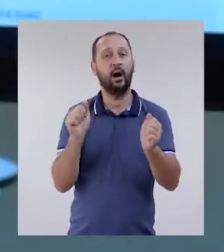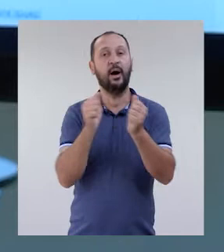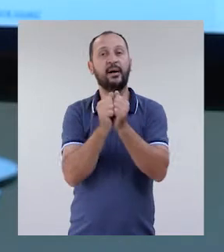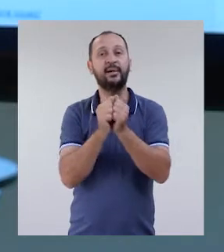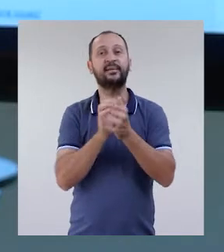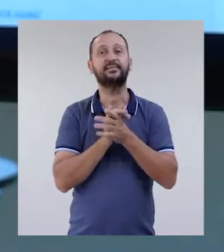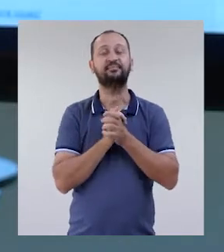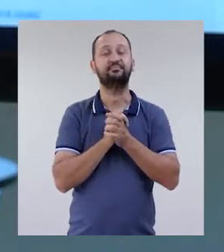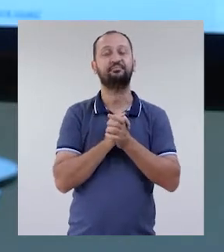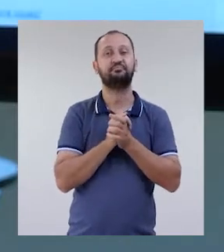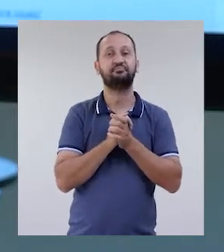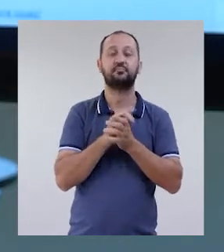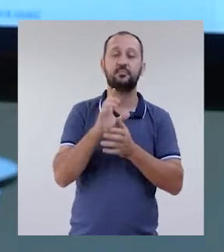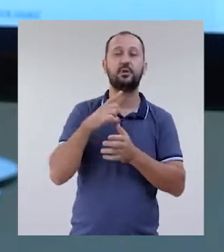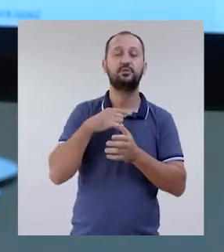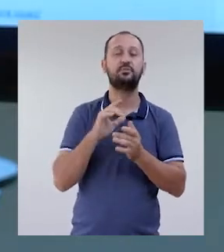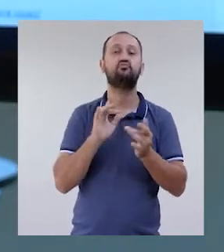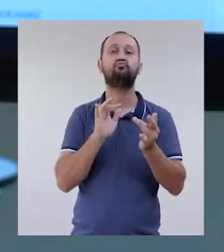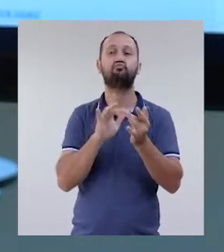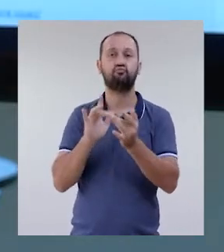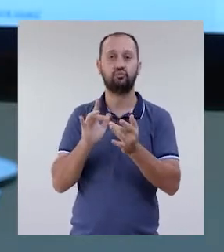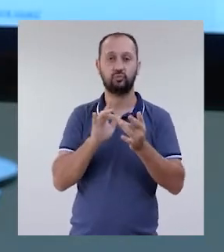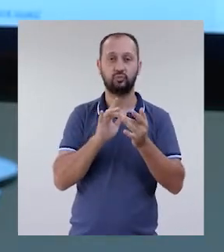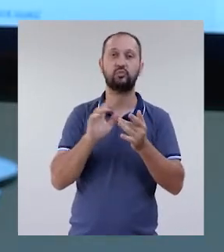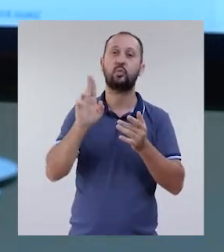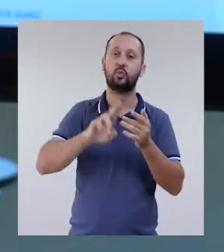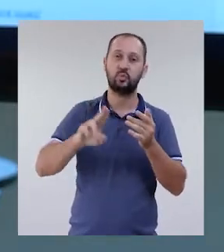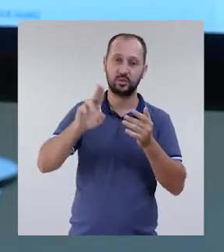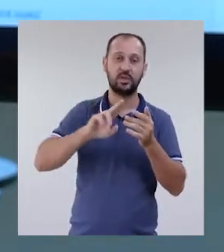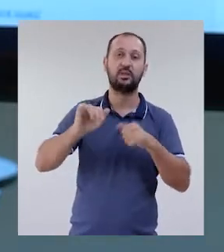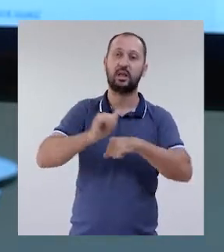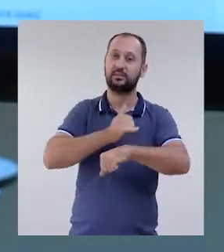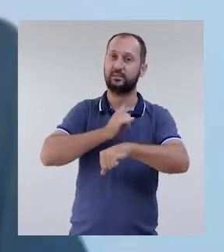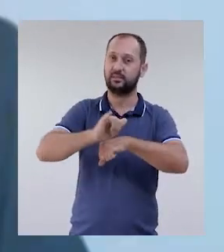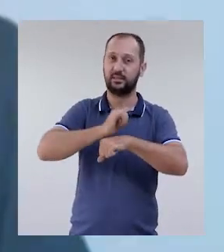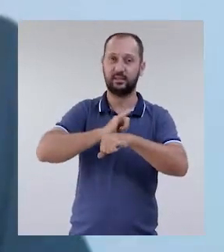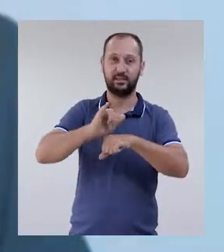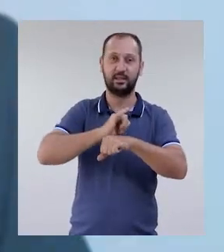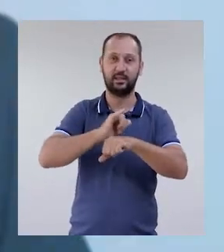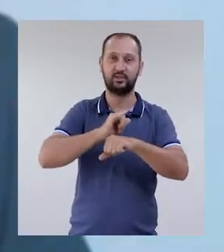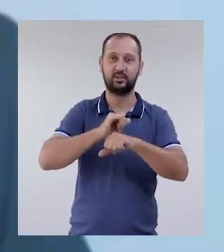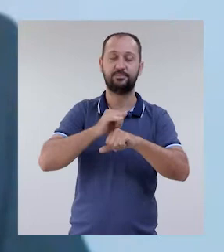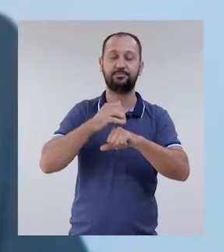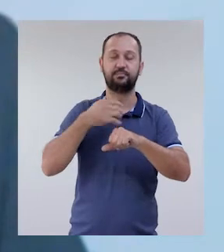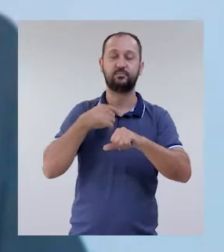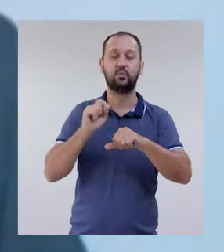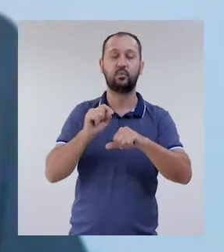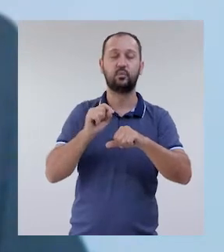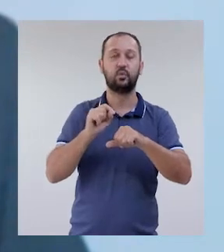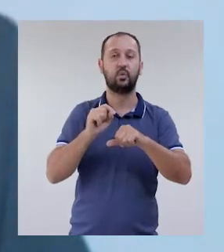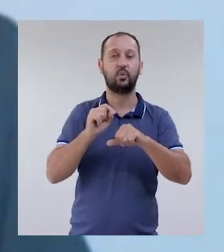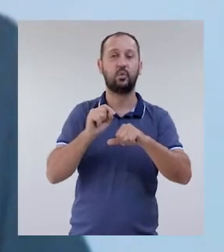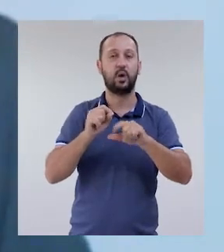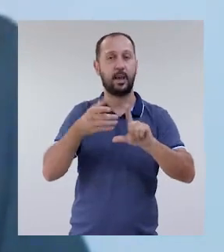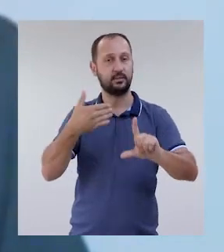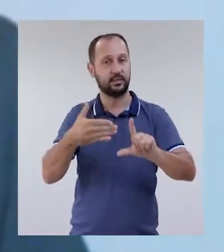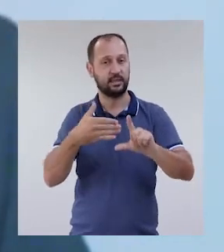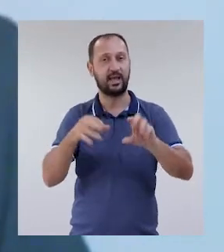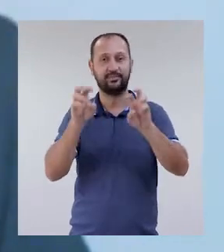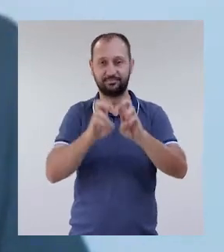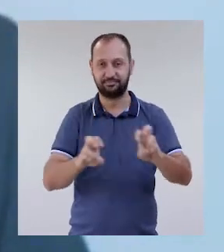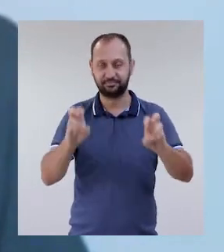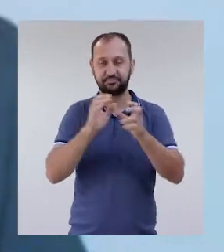os julgadores já tinham uma intimidade com a ferramenta de julgamento virtual. Né? O que houve